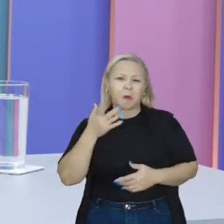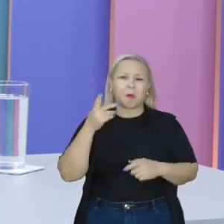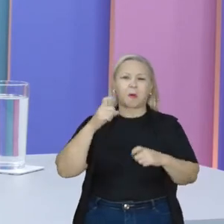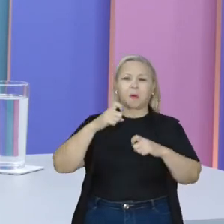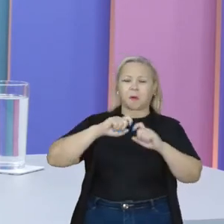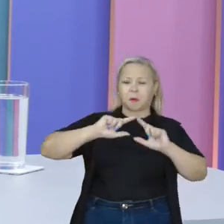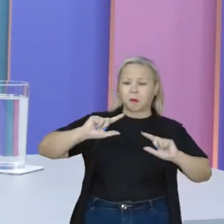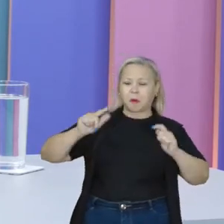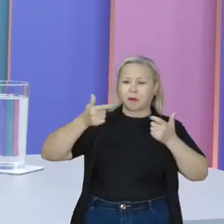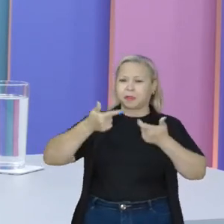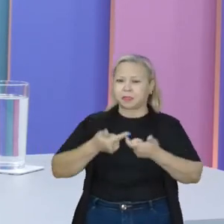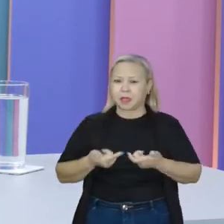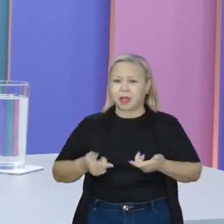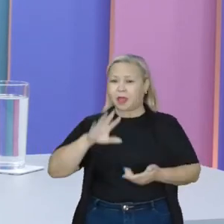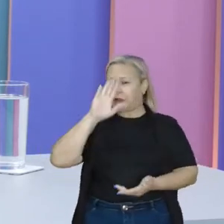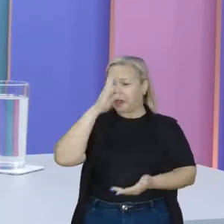qualquer